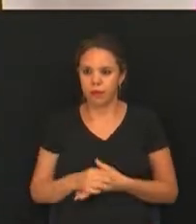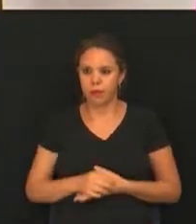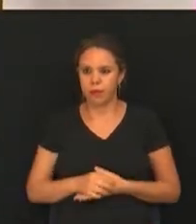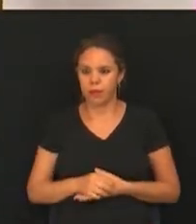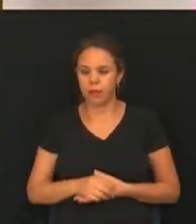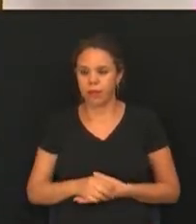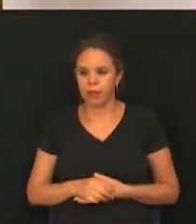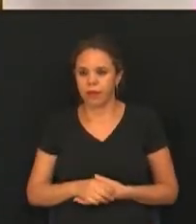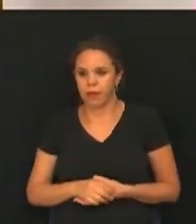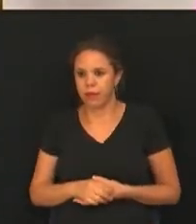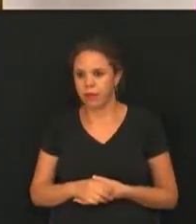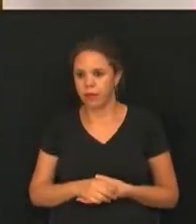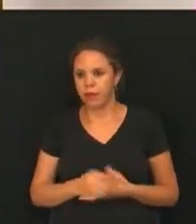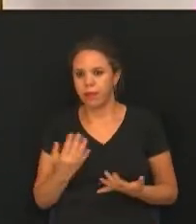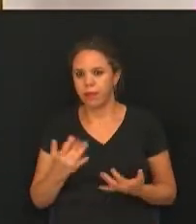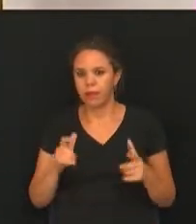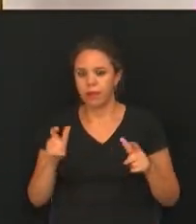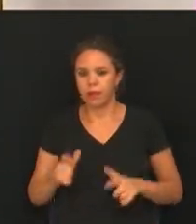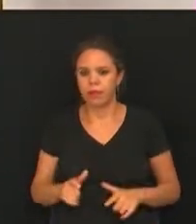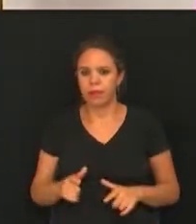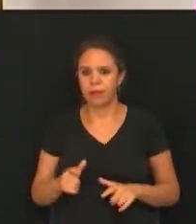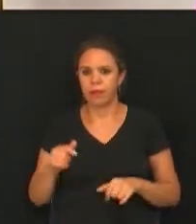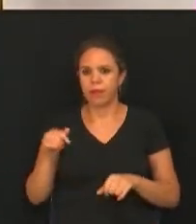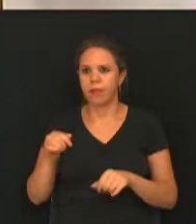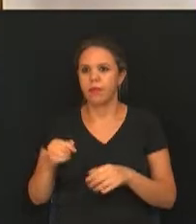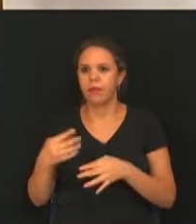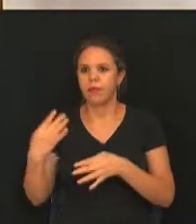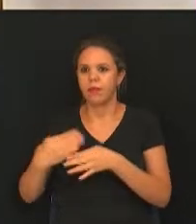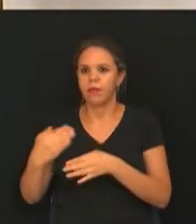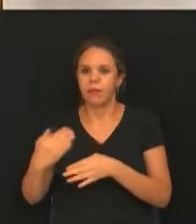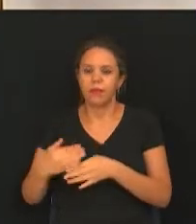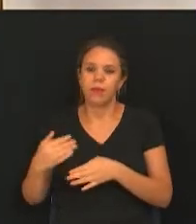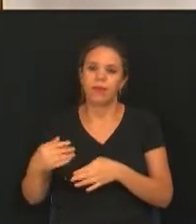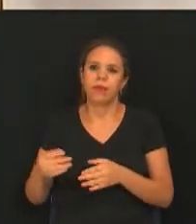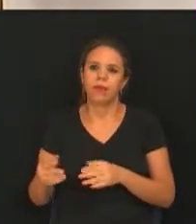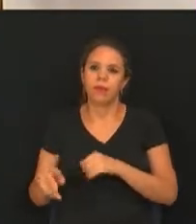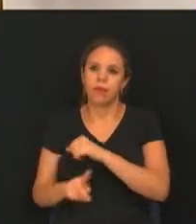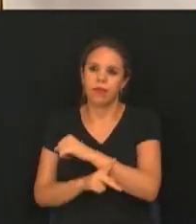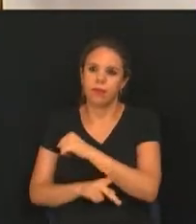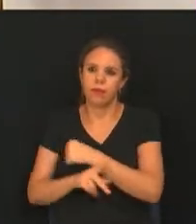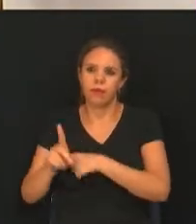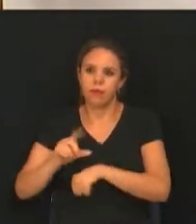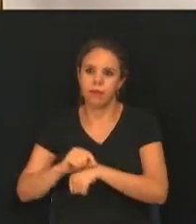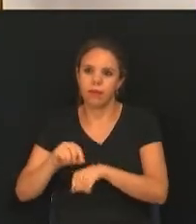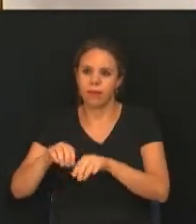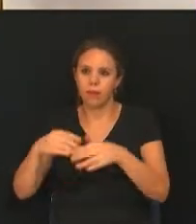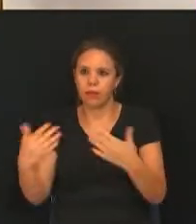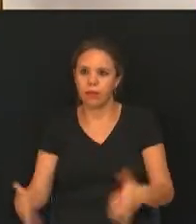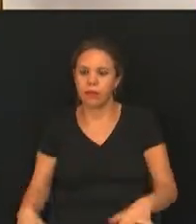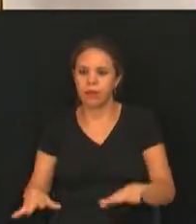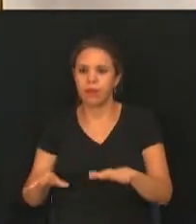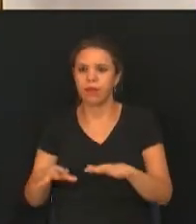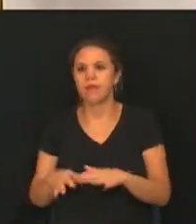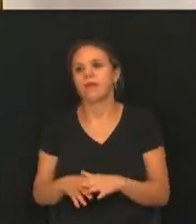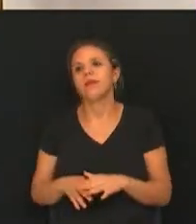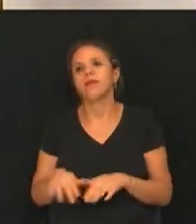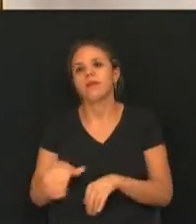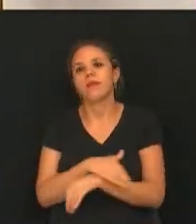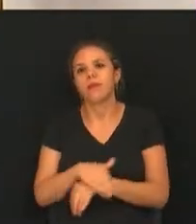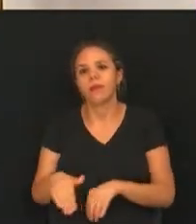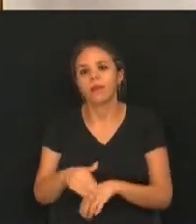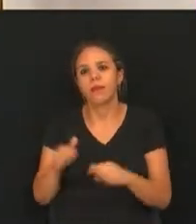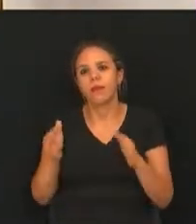desde incêndio na Repran, a passarela da Dom Pedro que caiu, o casarão na Barão de Jaguara, peguei